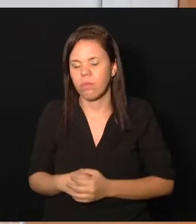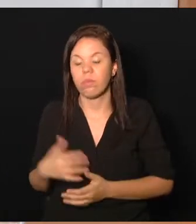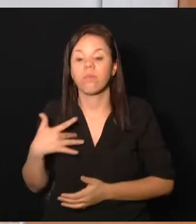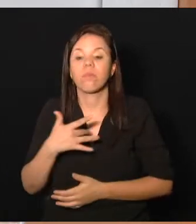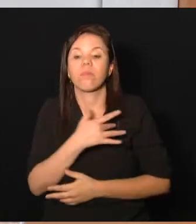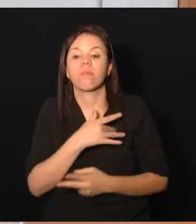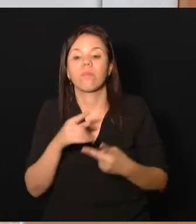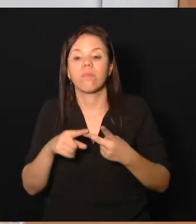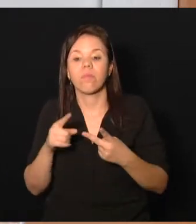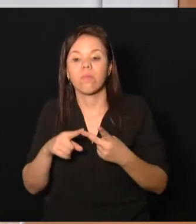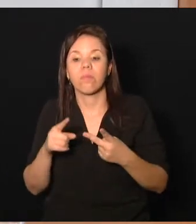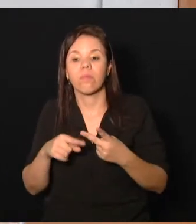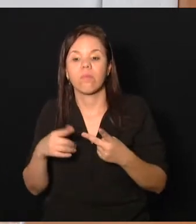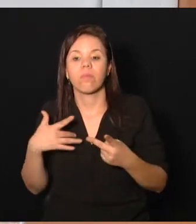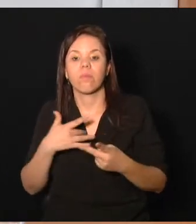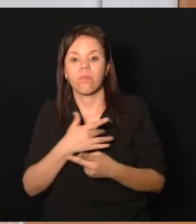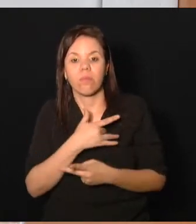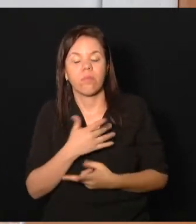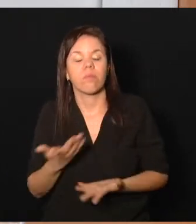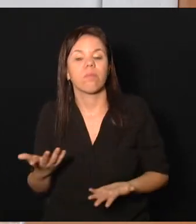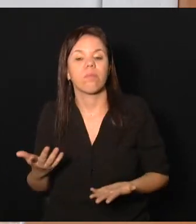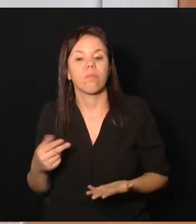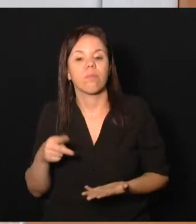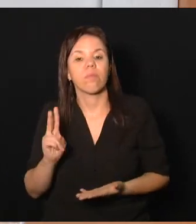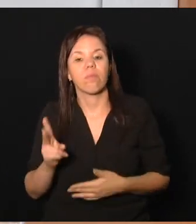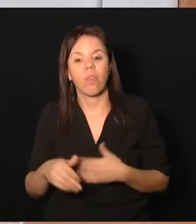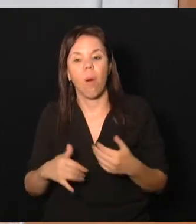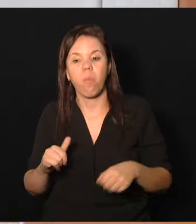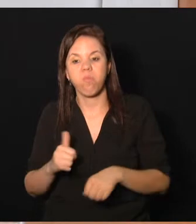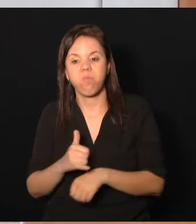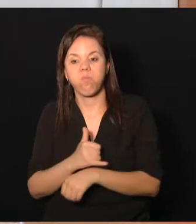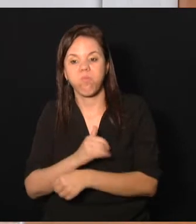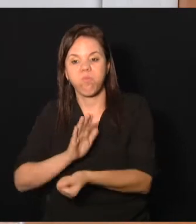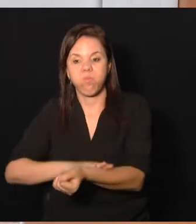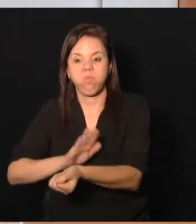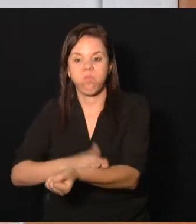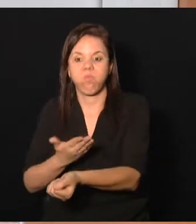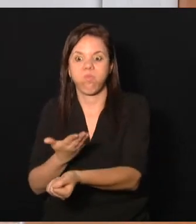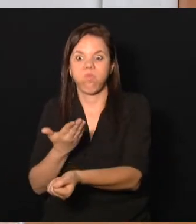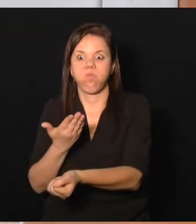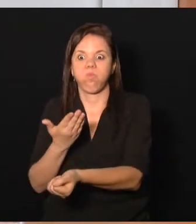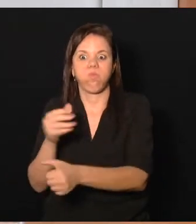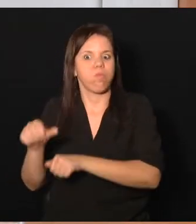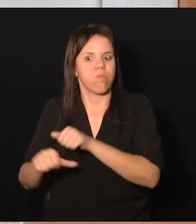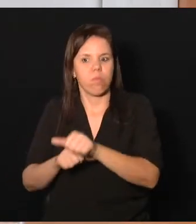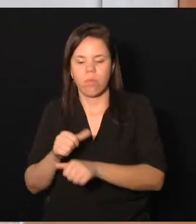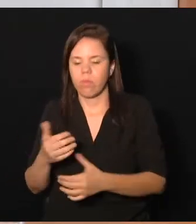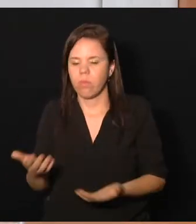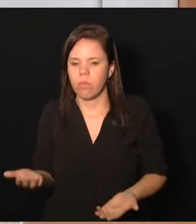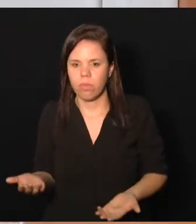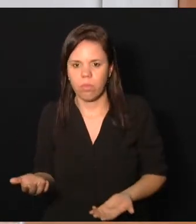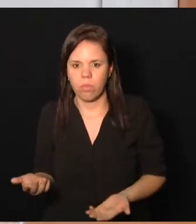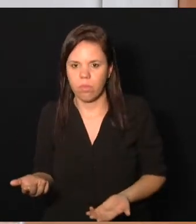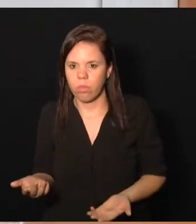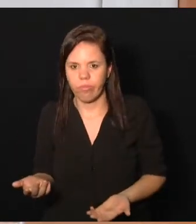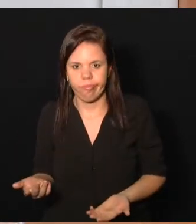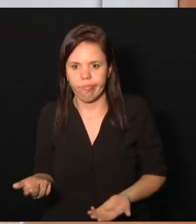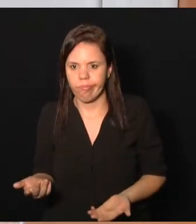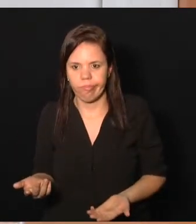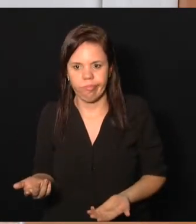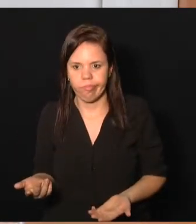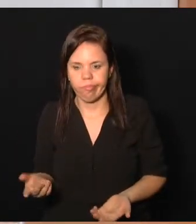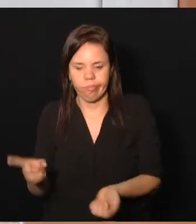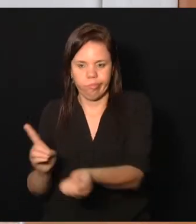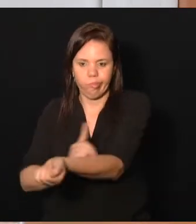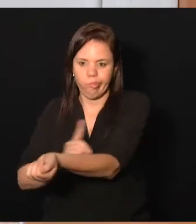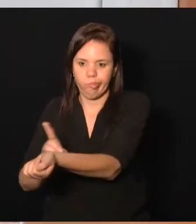Saúde. Estamos cada vez mais obesos e hipertensos. Não muda. Não muda. Diabetes